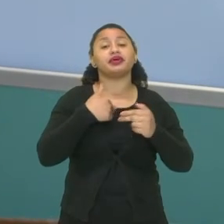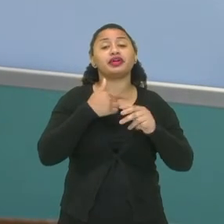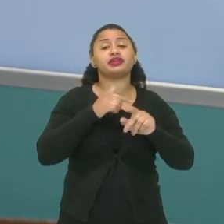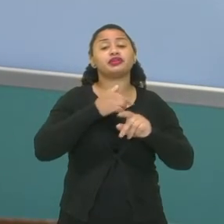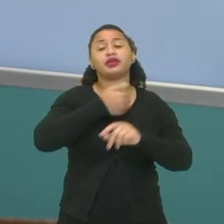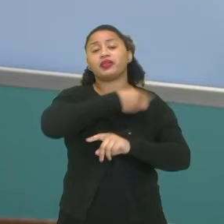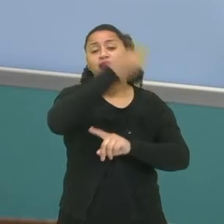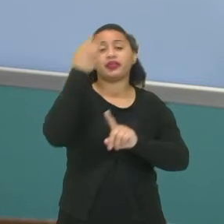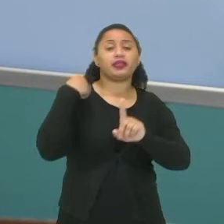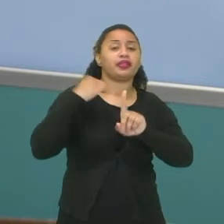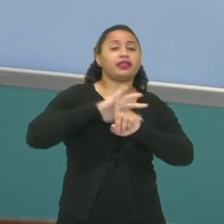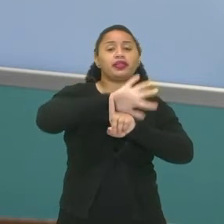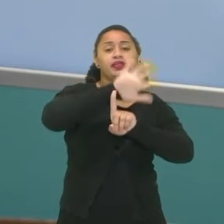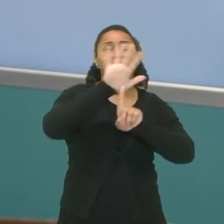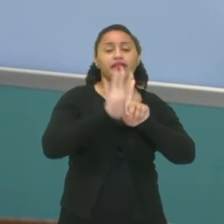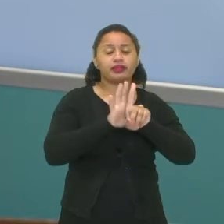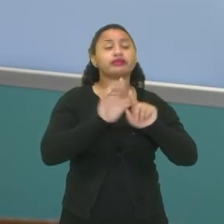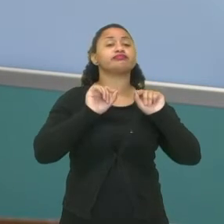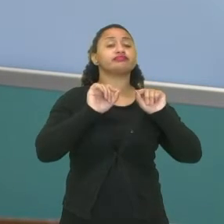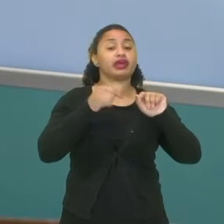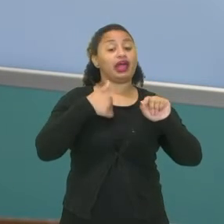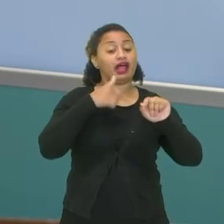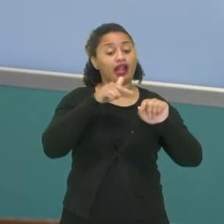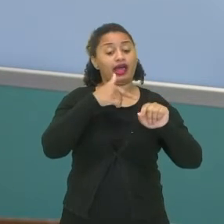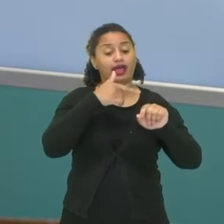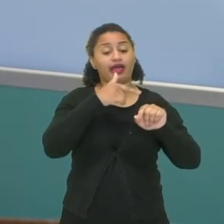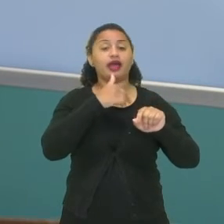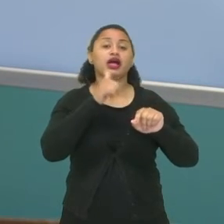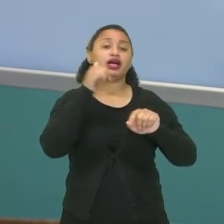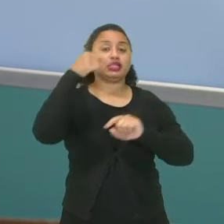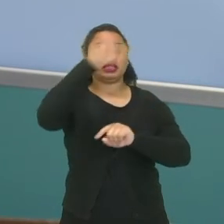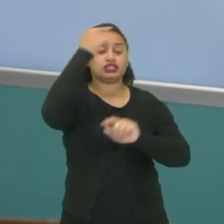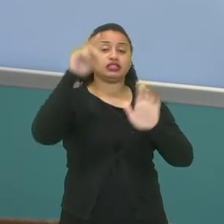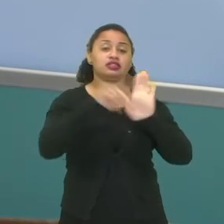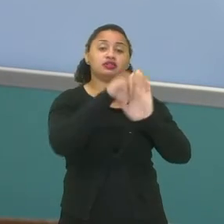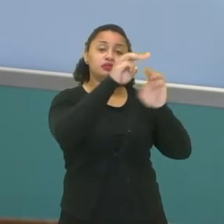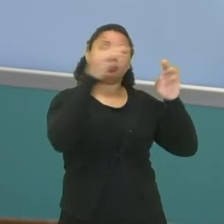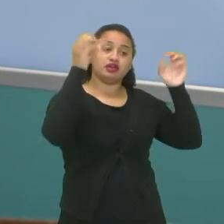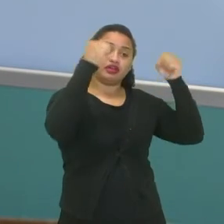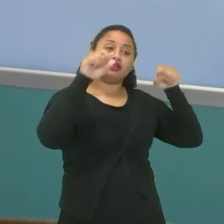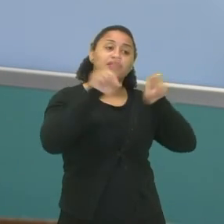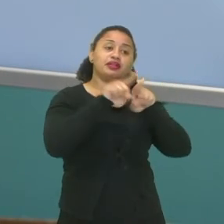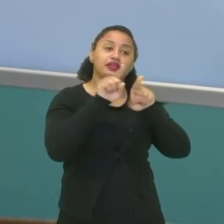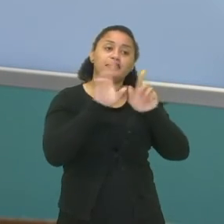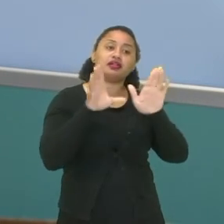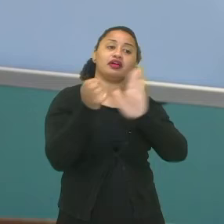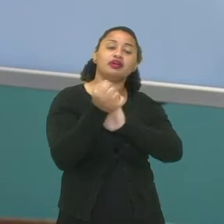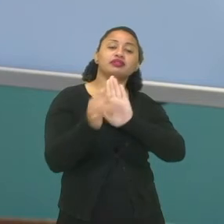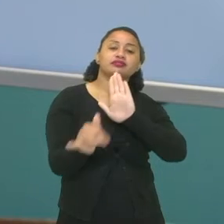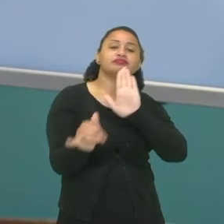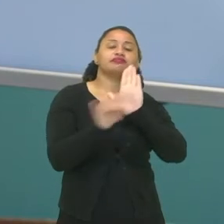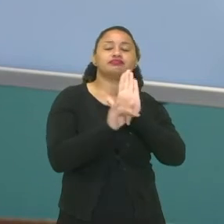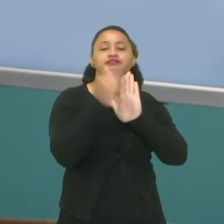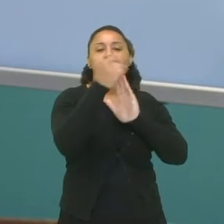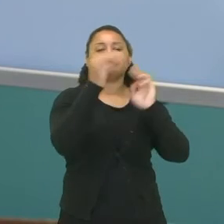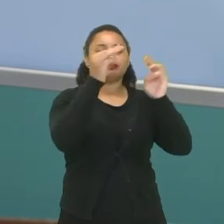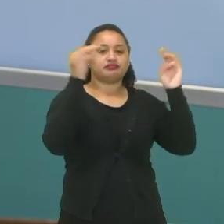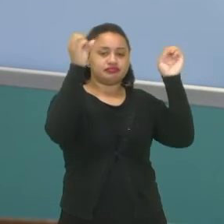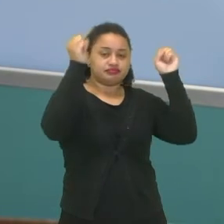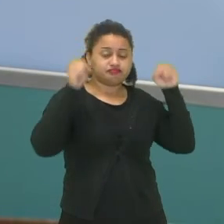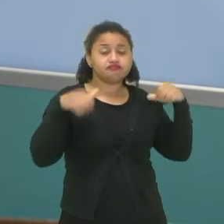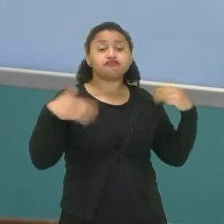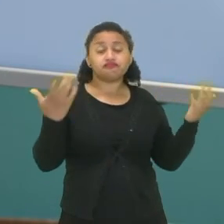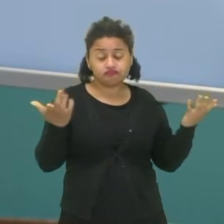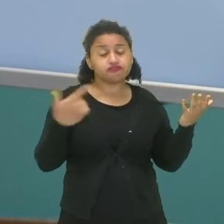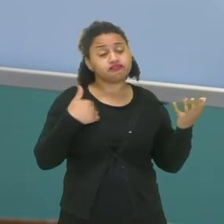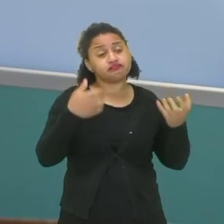Guadalupe, além de ser padroeira do México, é também um símbolo da identidade mexicana. Já que a gente está falando sobre a